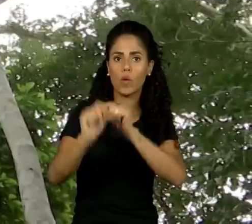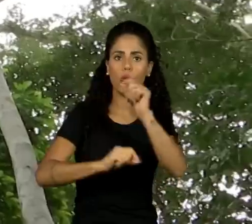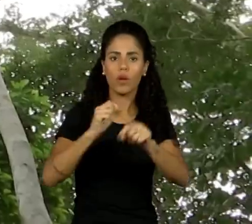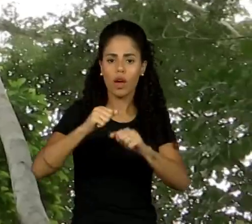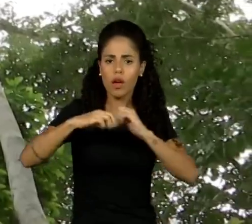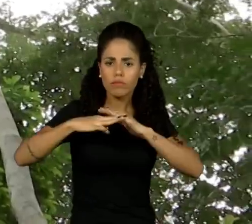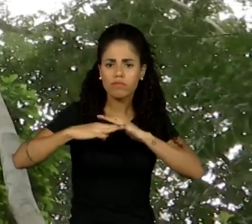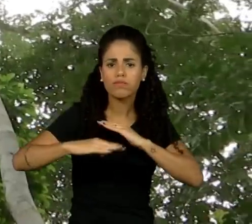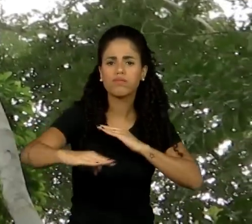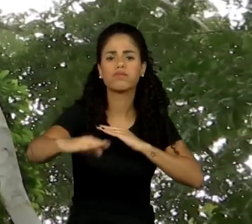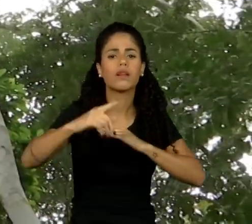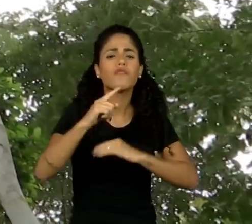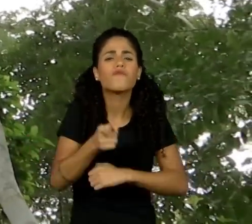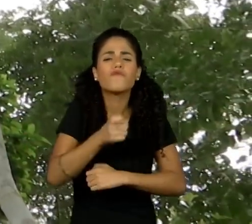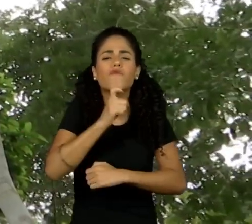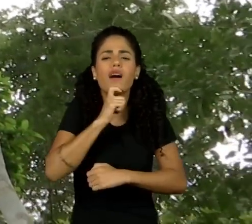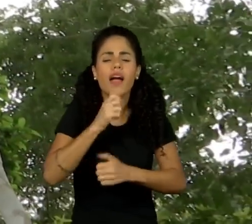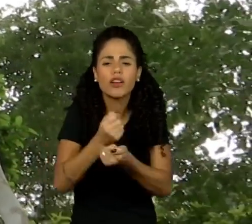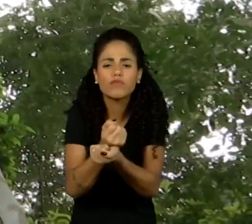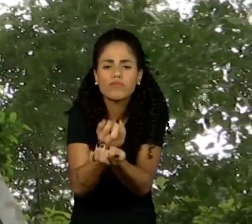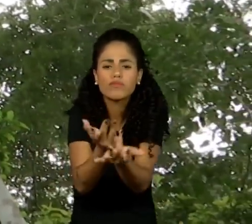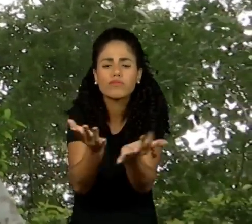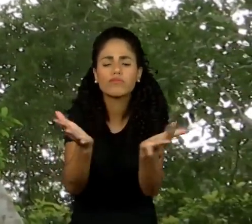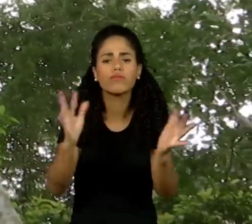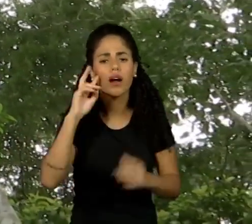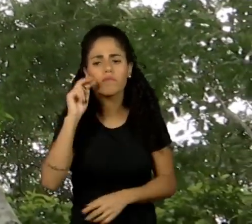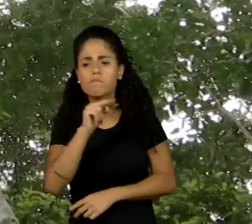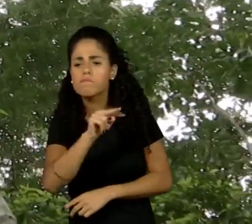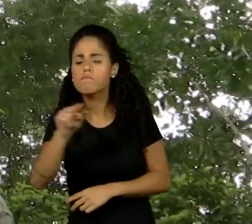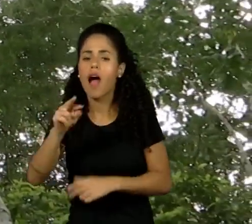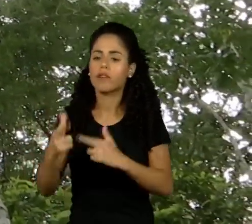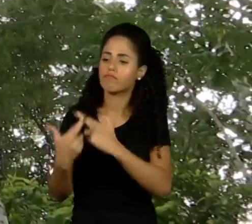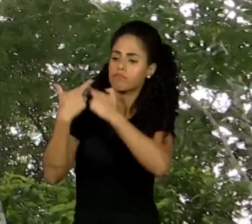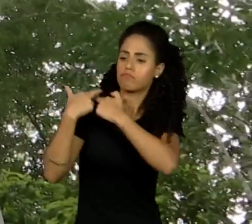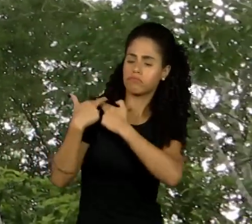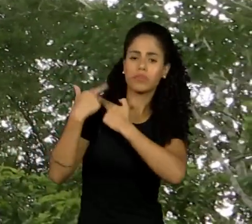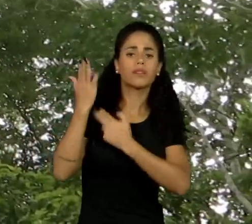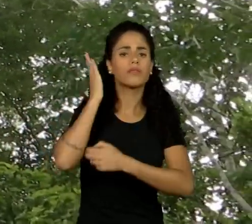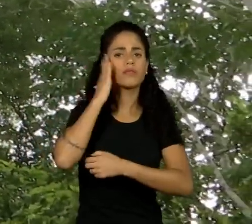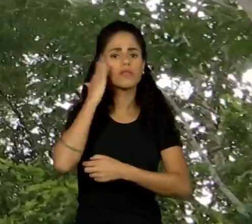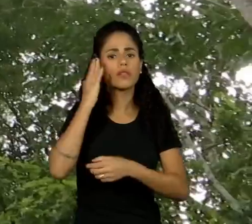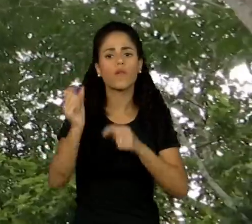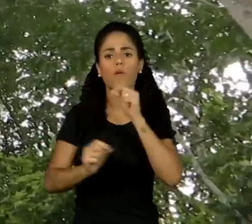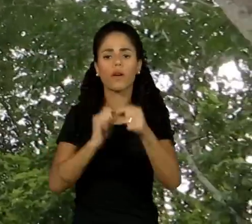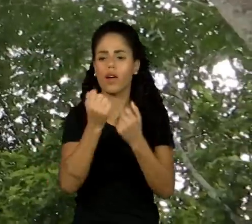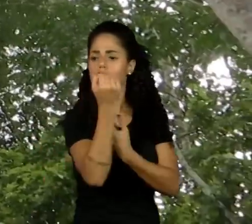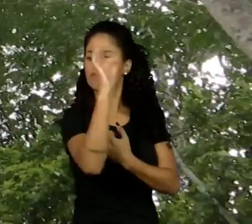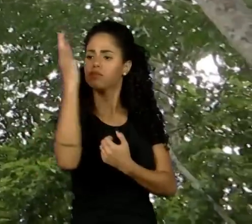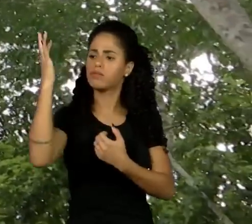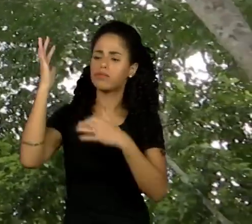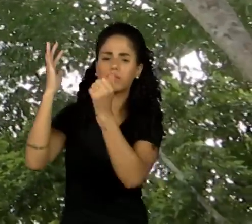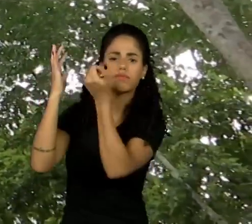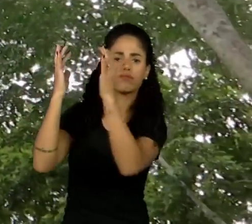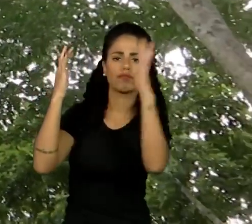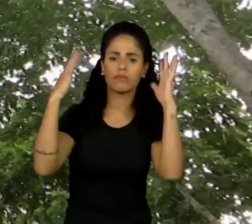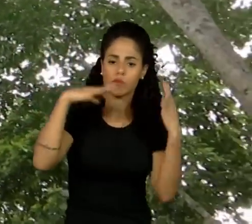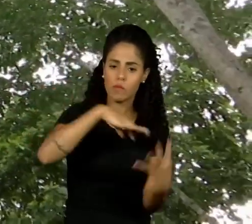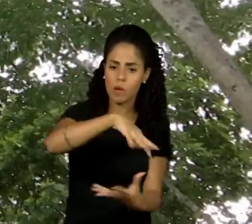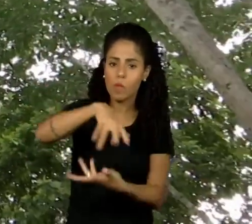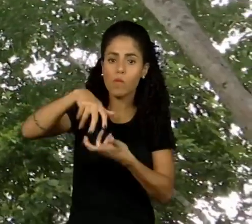pasto. Francisco era criança quando tomou para si a responsabilidade de semear uma floresta para o